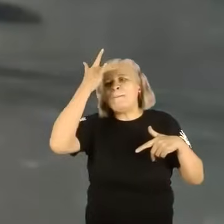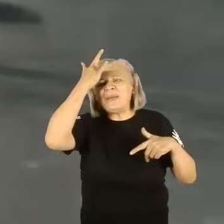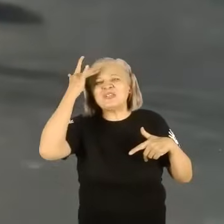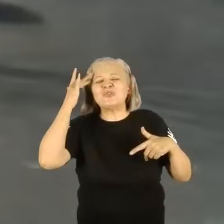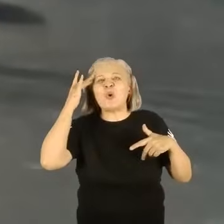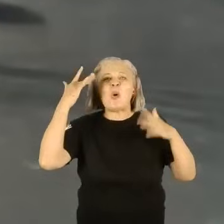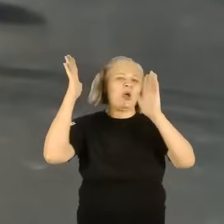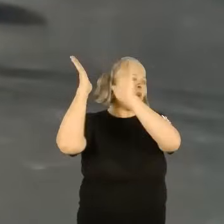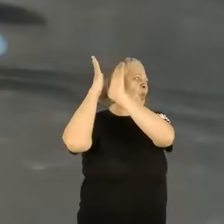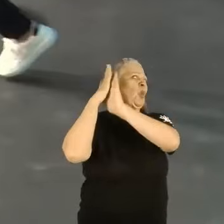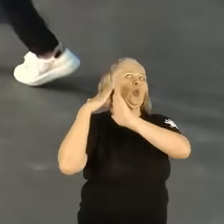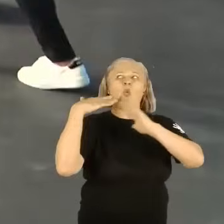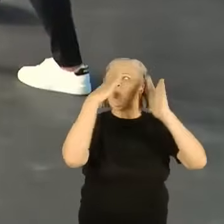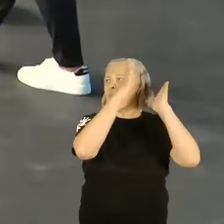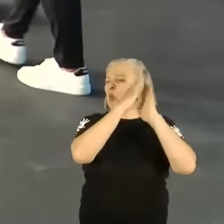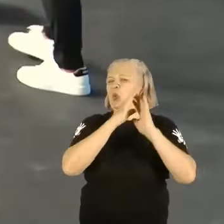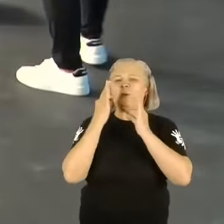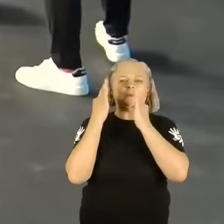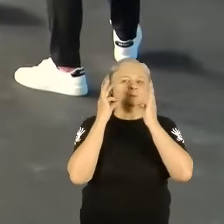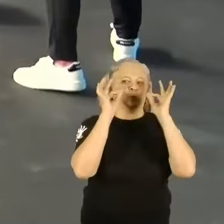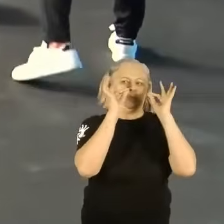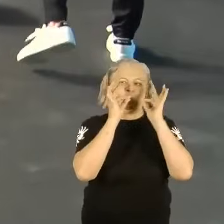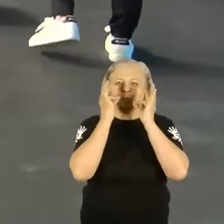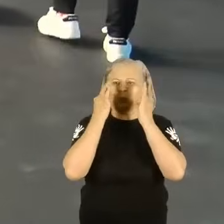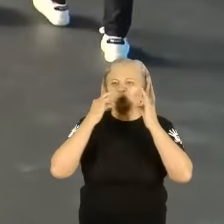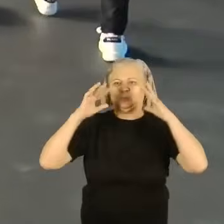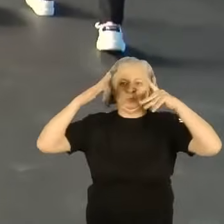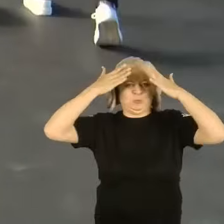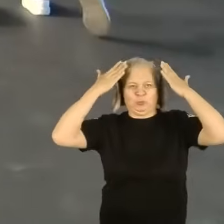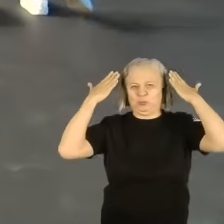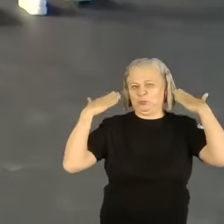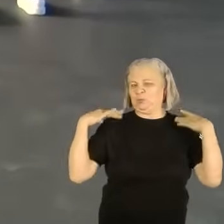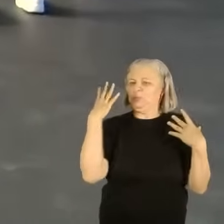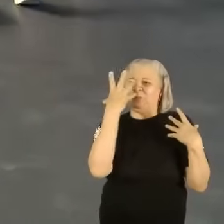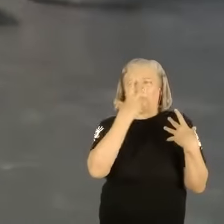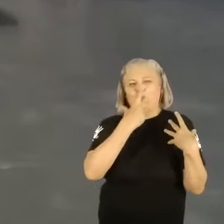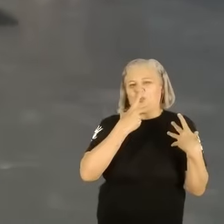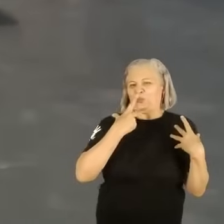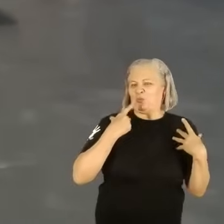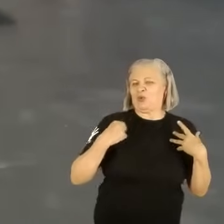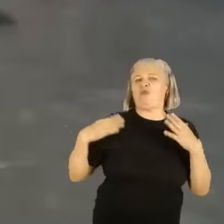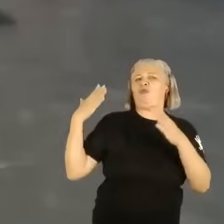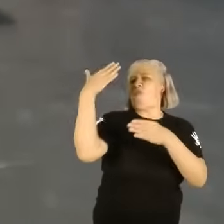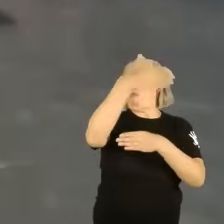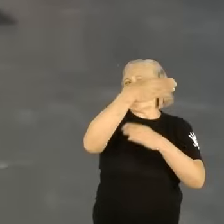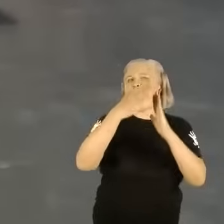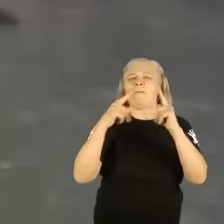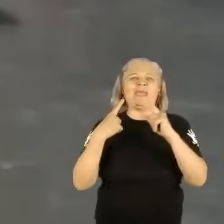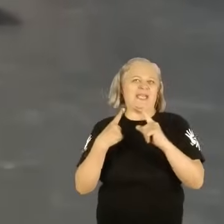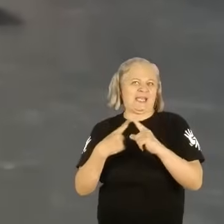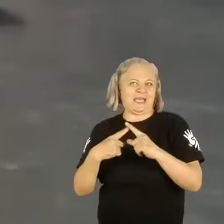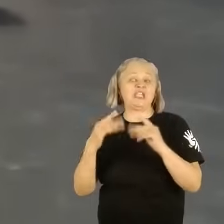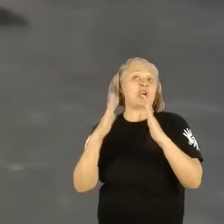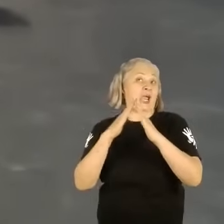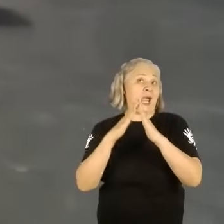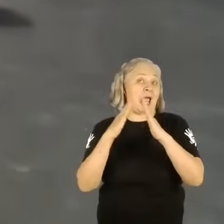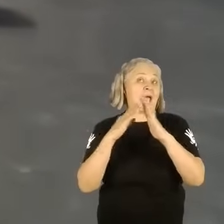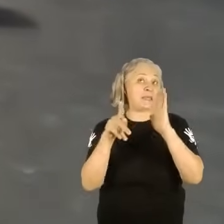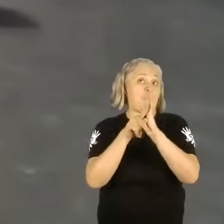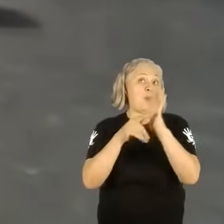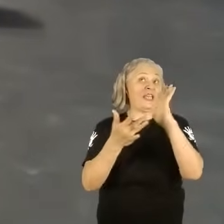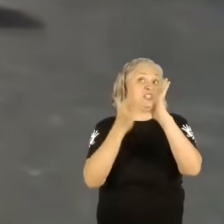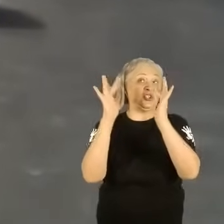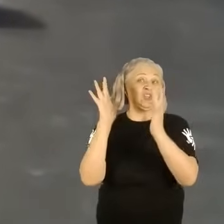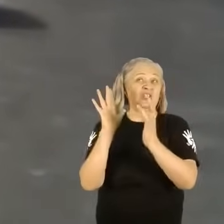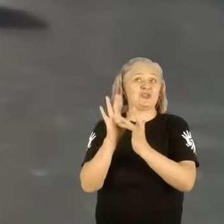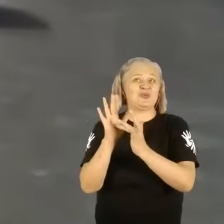arrumada no gramado. Vou arrumar e vou bonito para a casa de Jesus. Afinal de contas, como é bom se